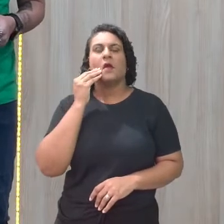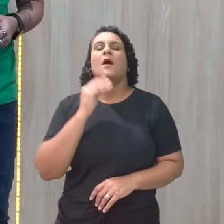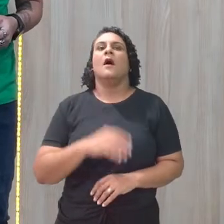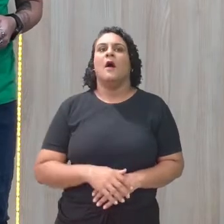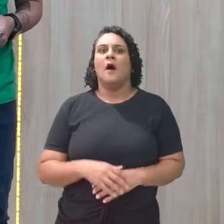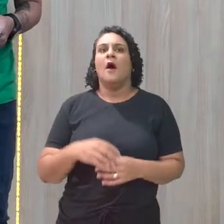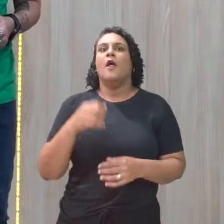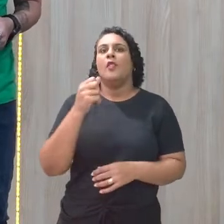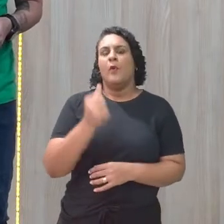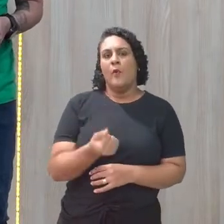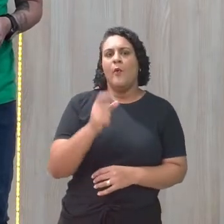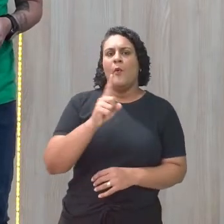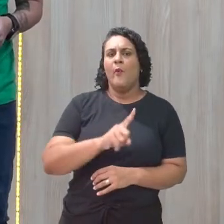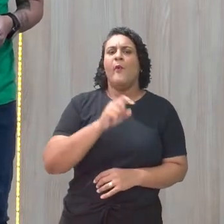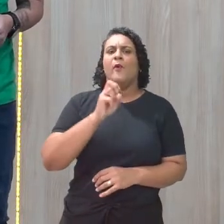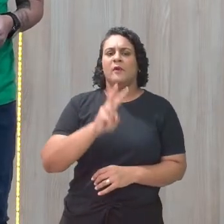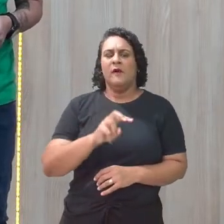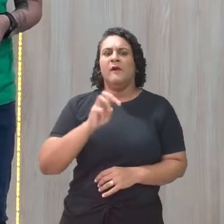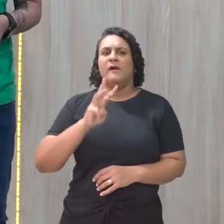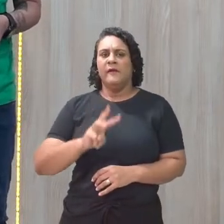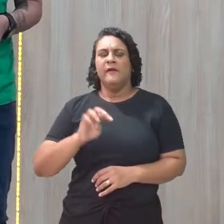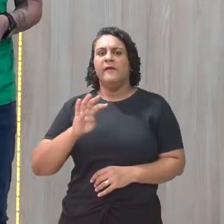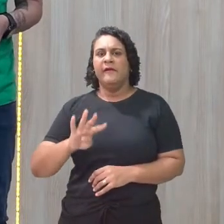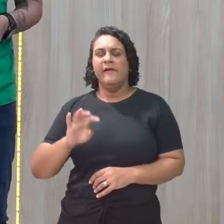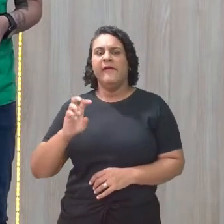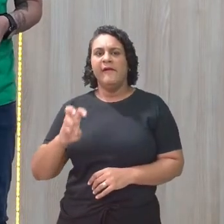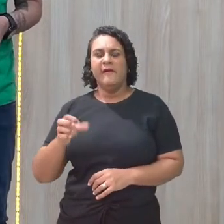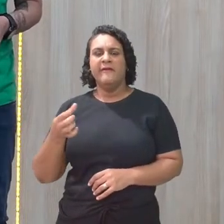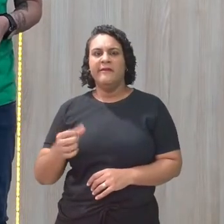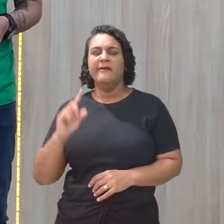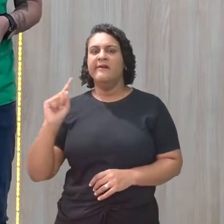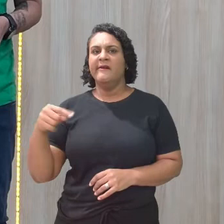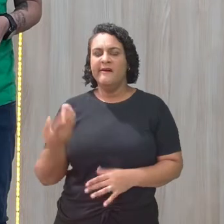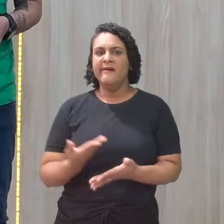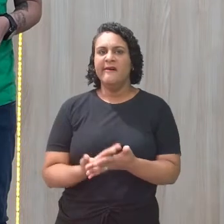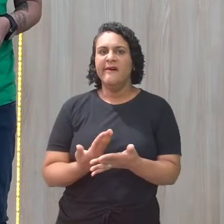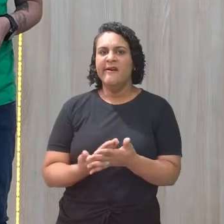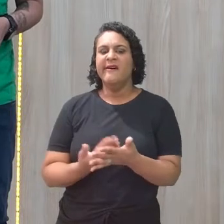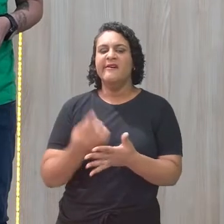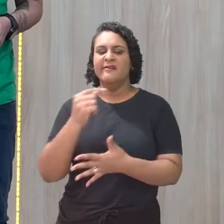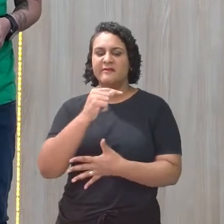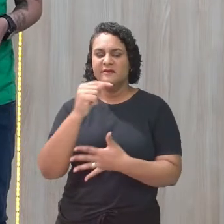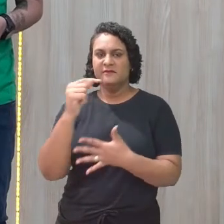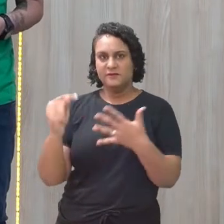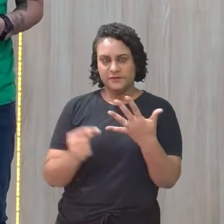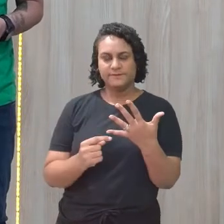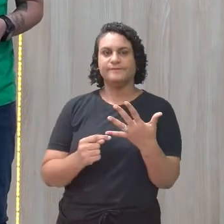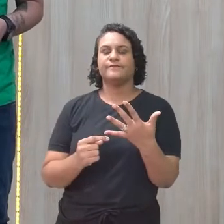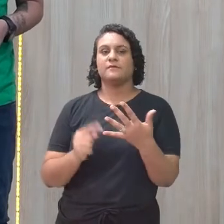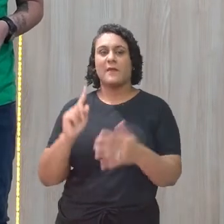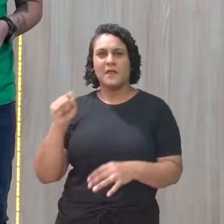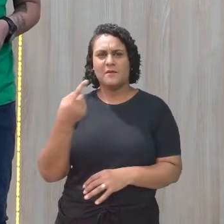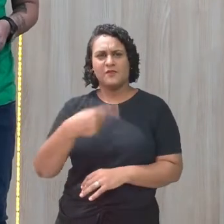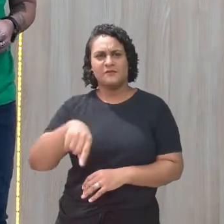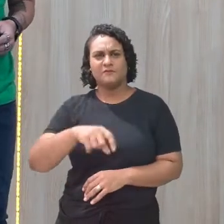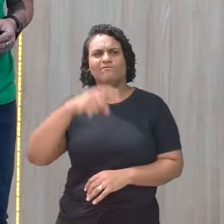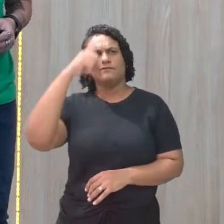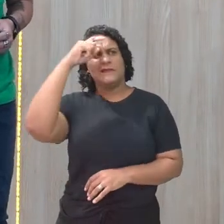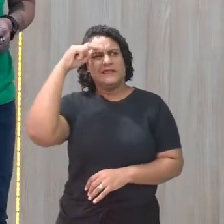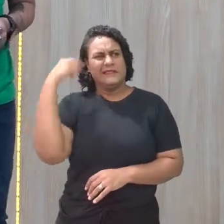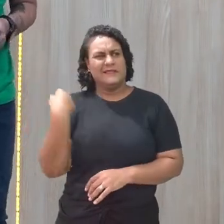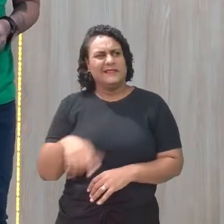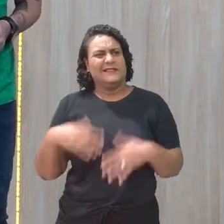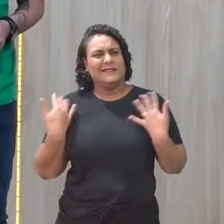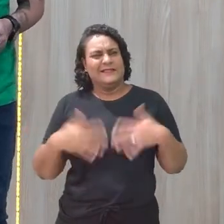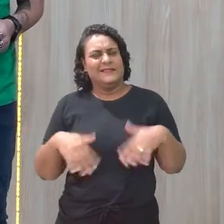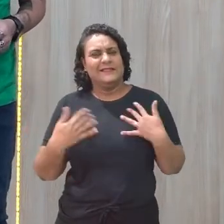foi testando número por número, só que depois foi que a gente foi estudar os critérios, né? Ou seja, depois que eles suaram bastante, foi que a gente disse, ó, não precisa